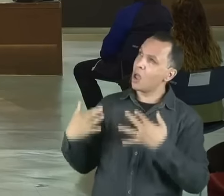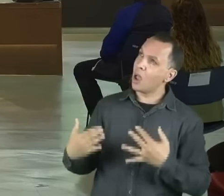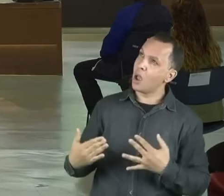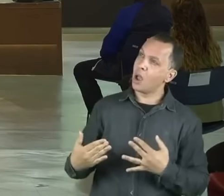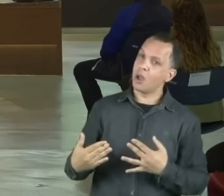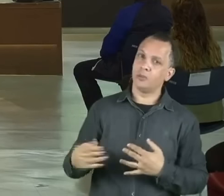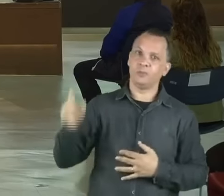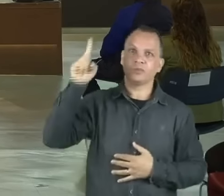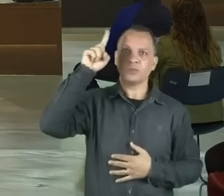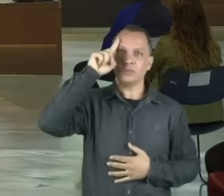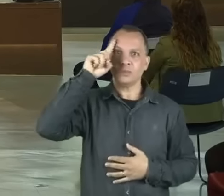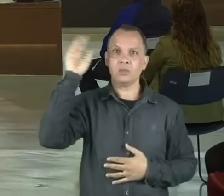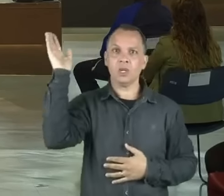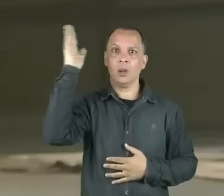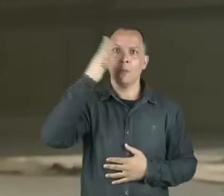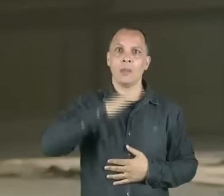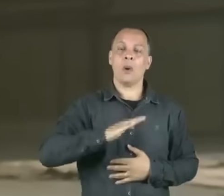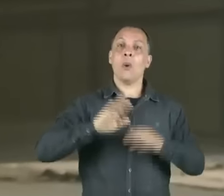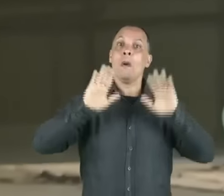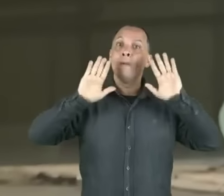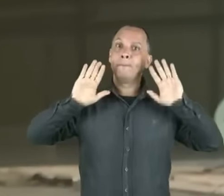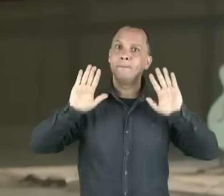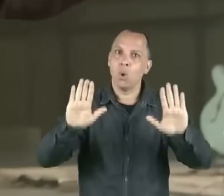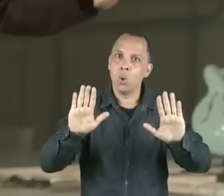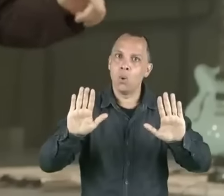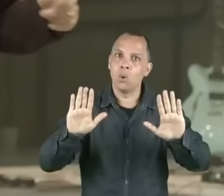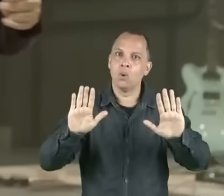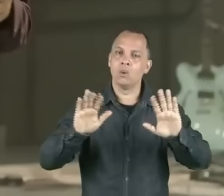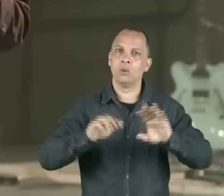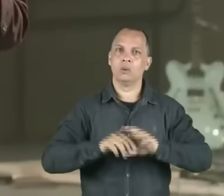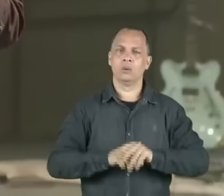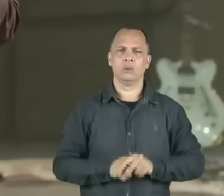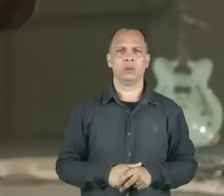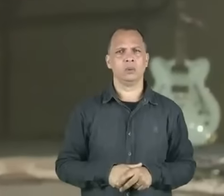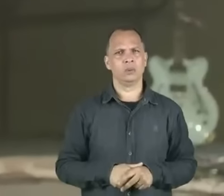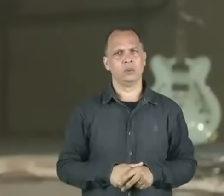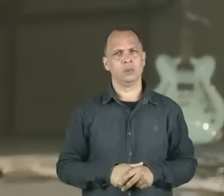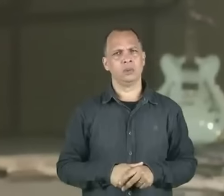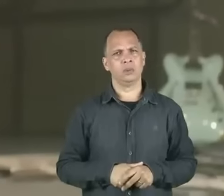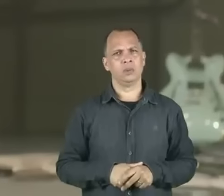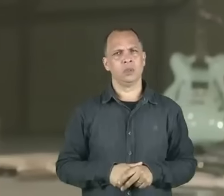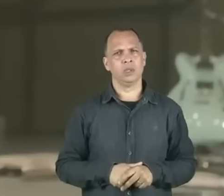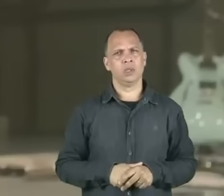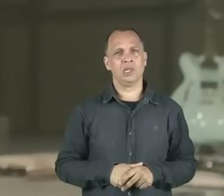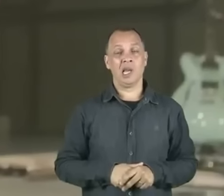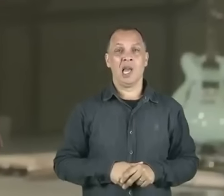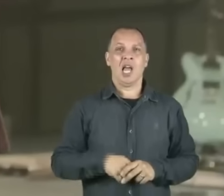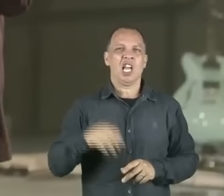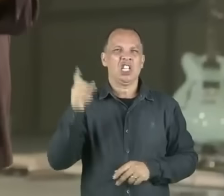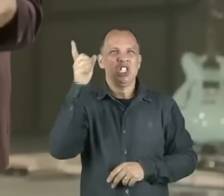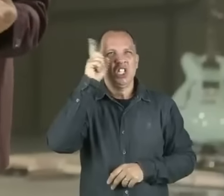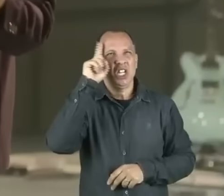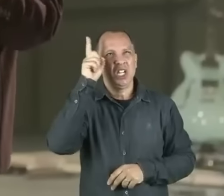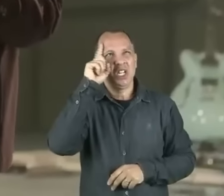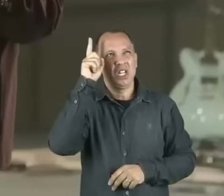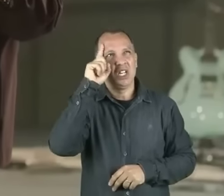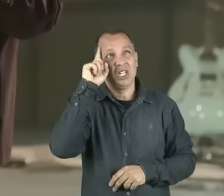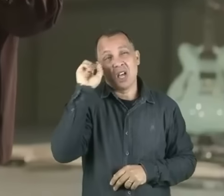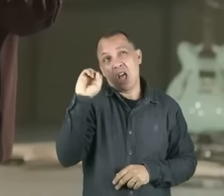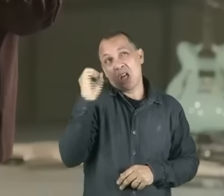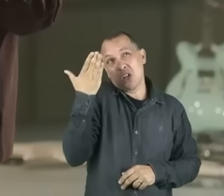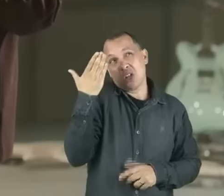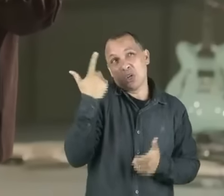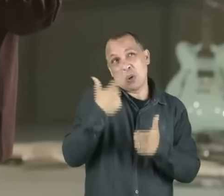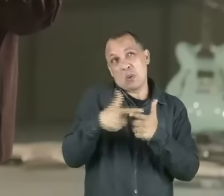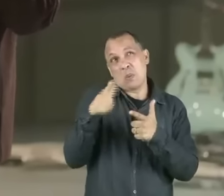cada dia o seu mal e esse é o mal dos dias cada dia traz o seu próprio mal